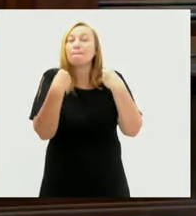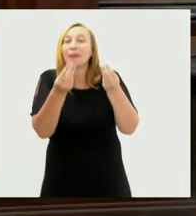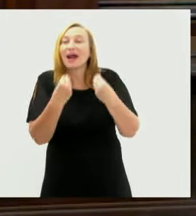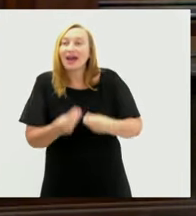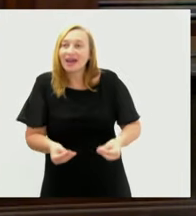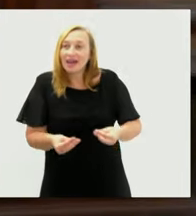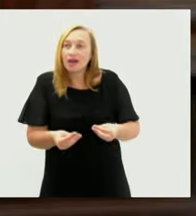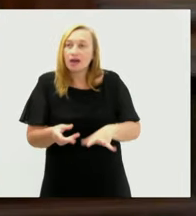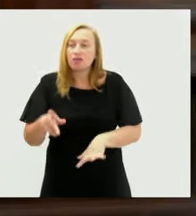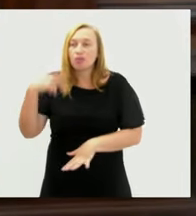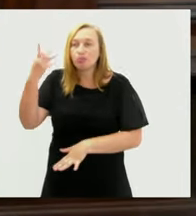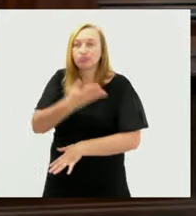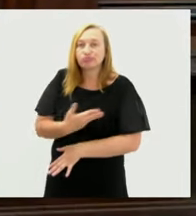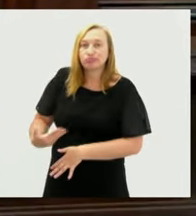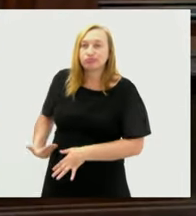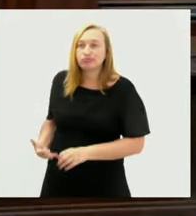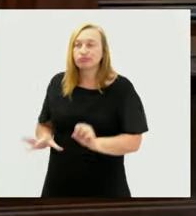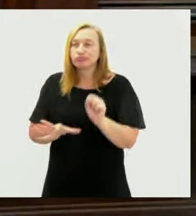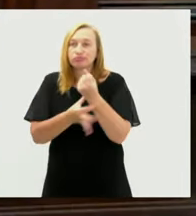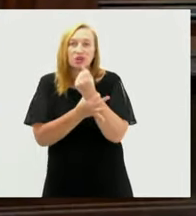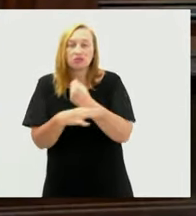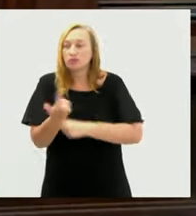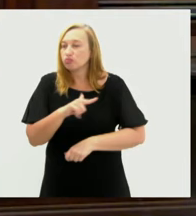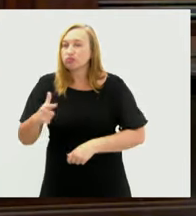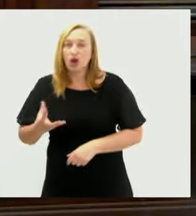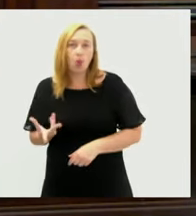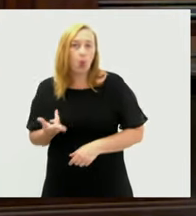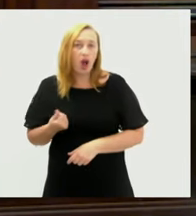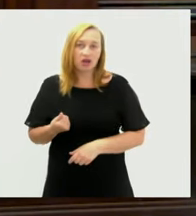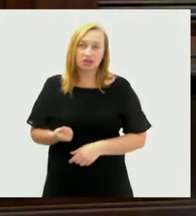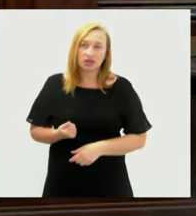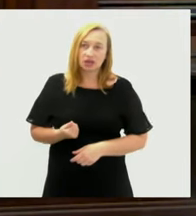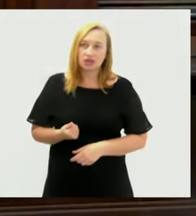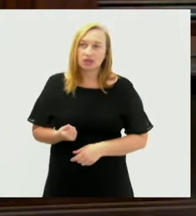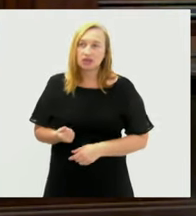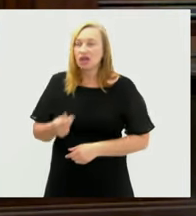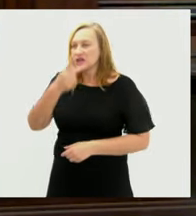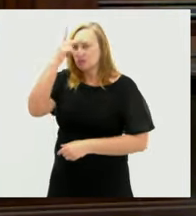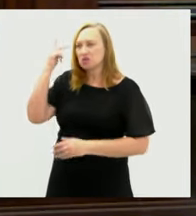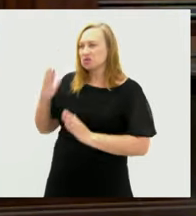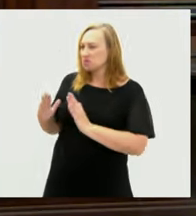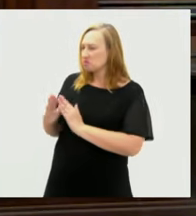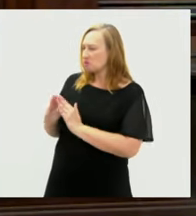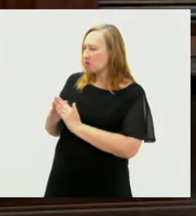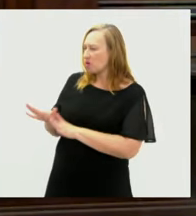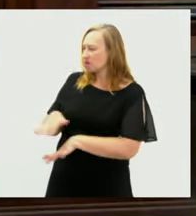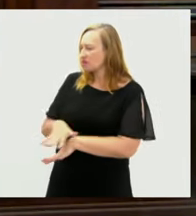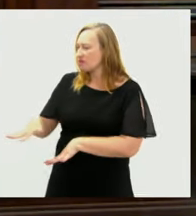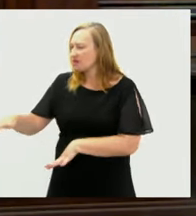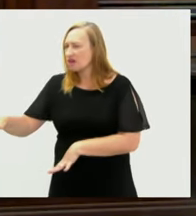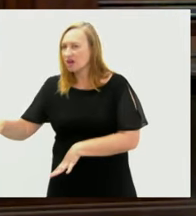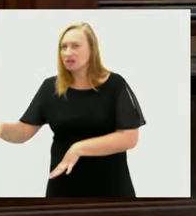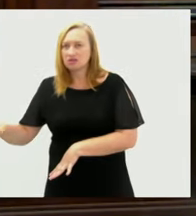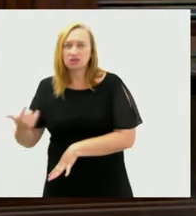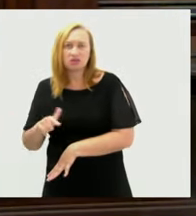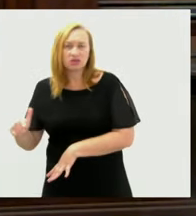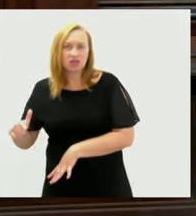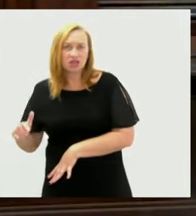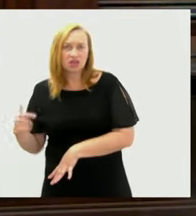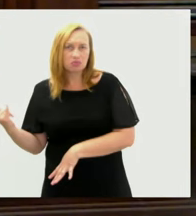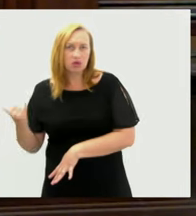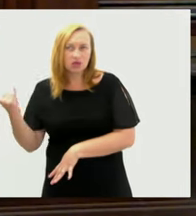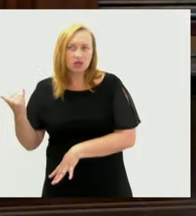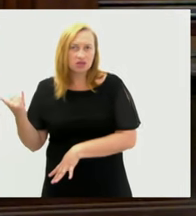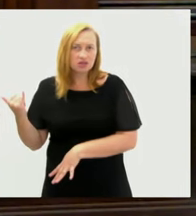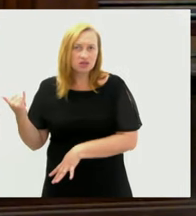de segurança não tem a eficiência, que em especial os moradores de favela e periferia, que é um terço da população do Rio de Janeiro, vive, tem a